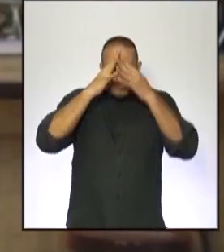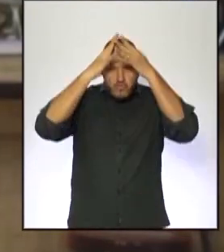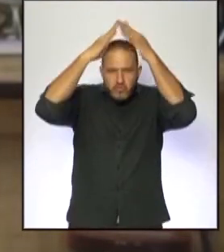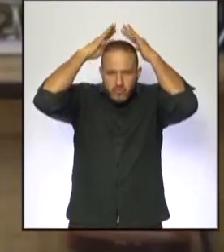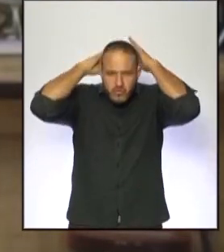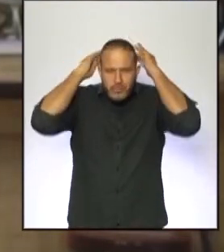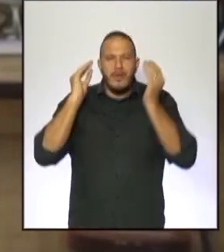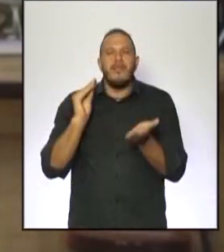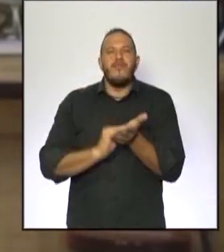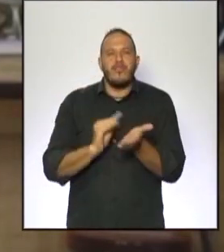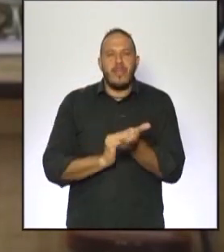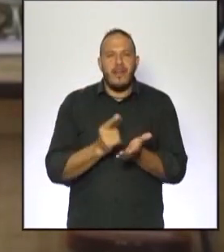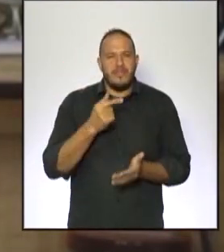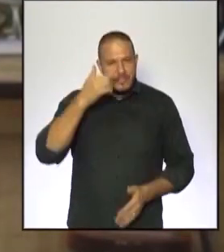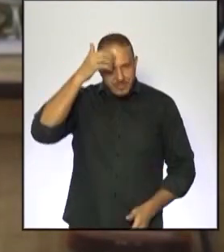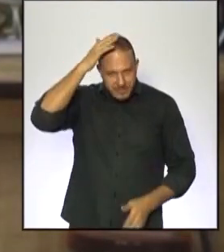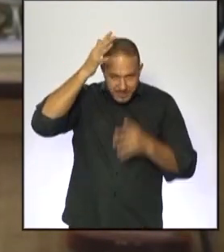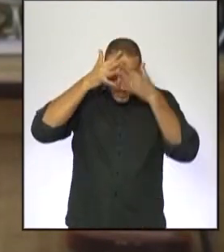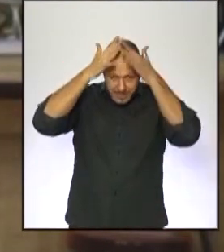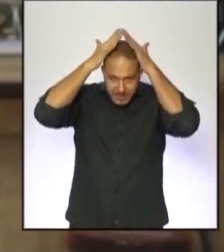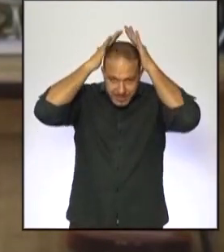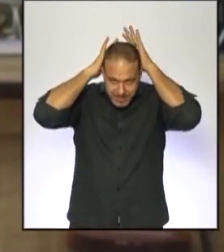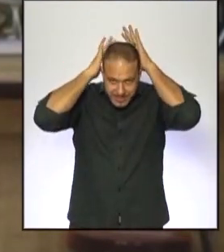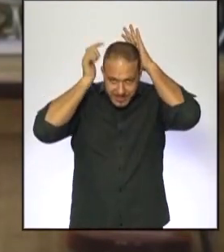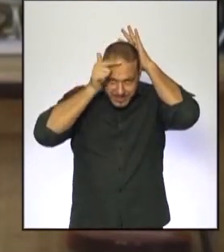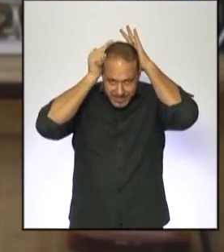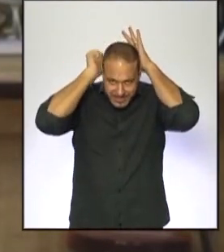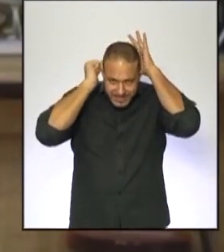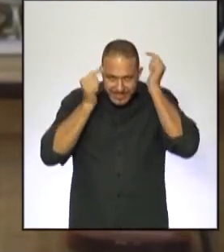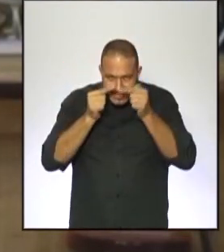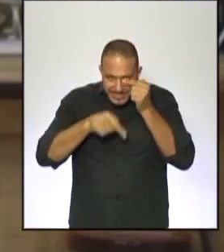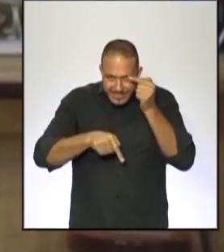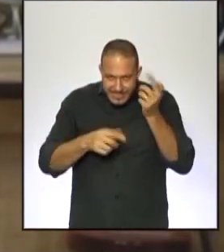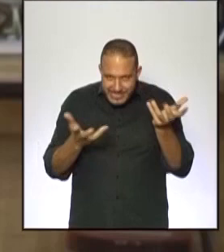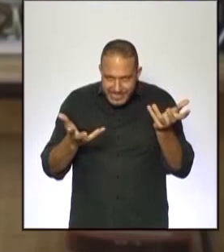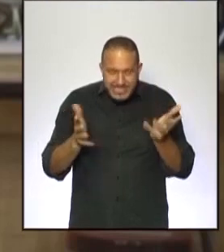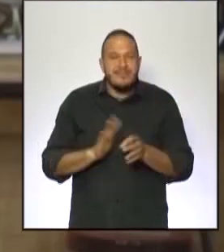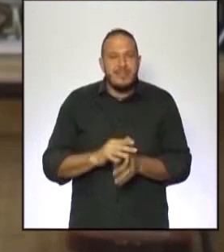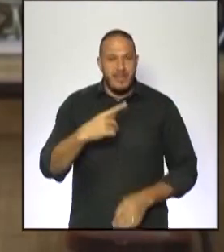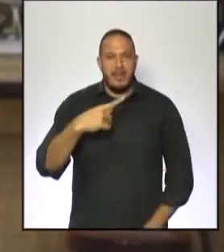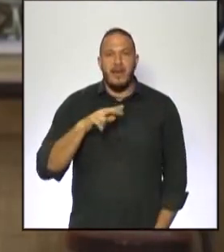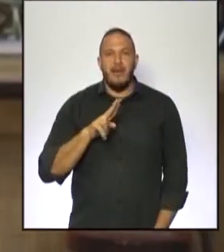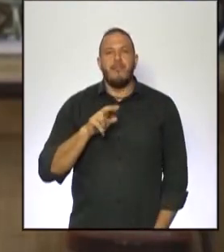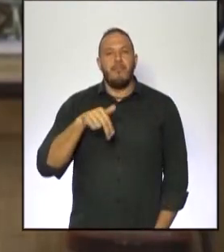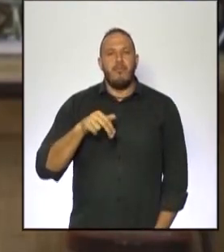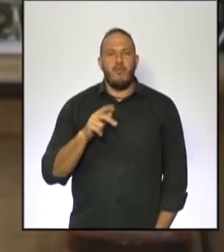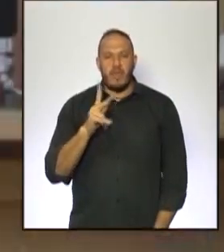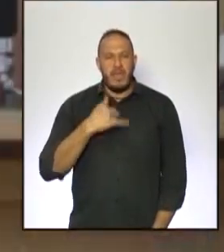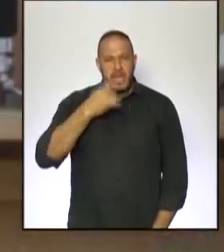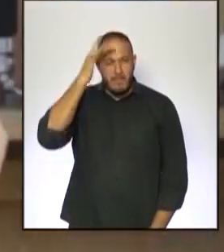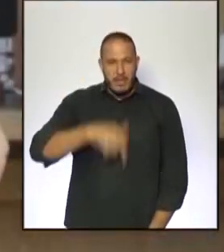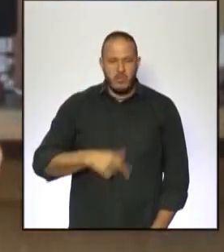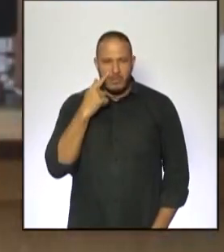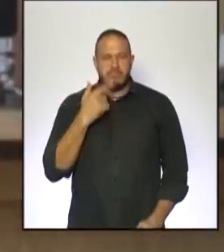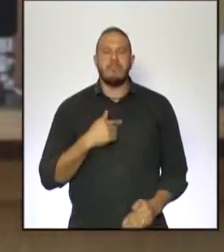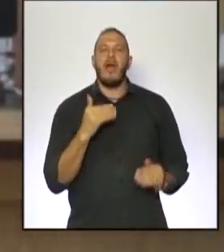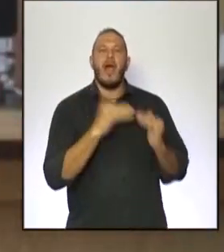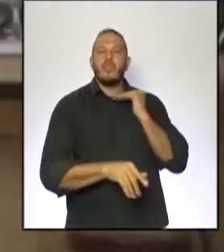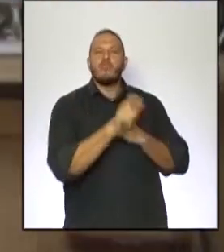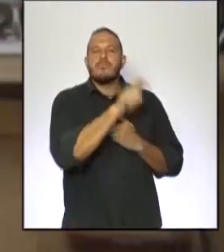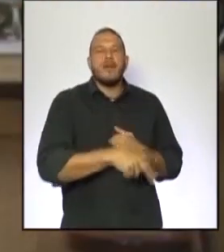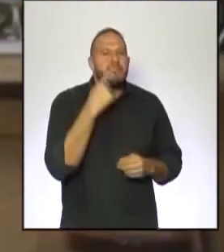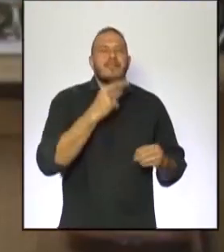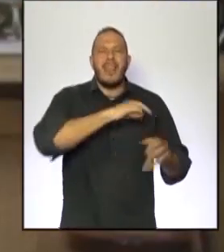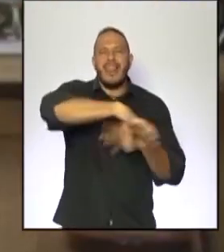faltavam recursos capilares para o moicano. O punk era anarquista,